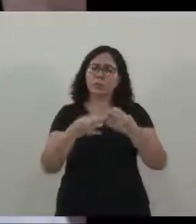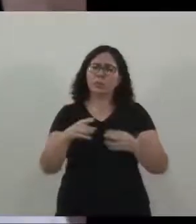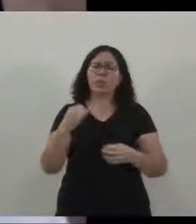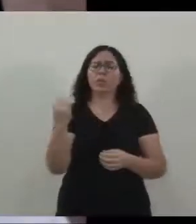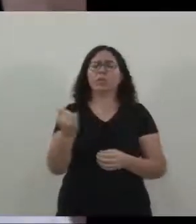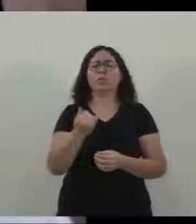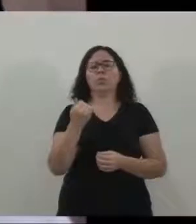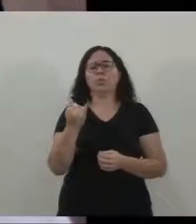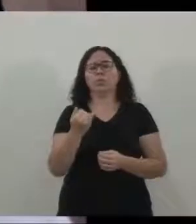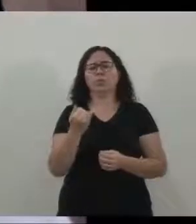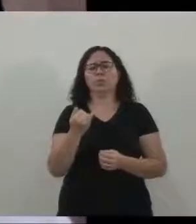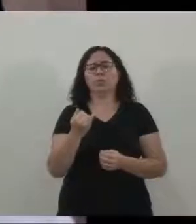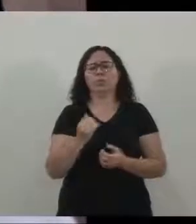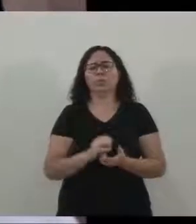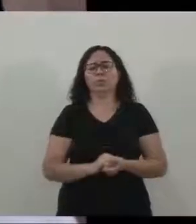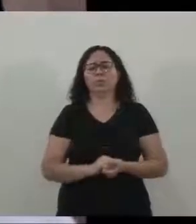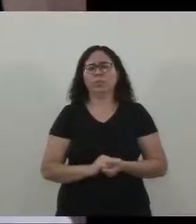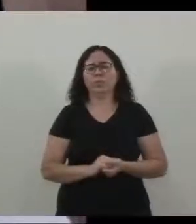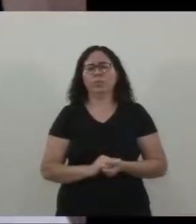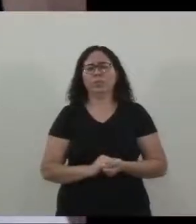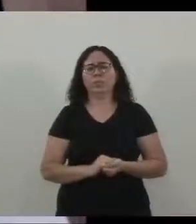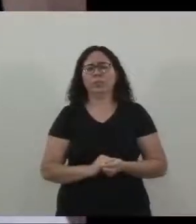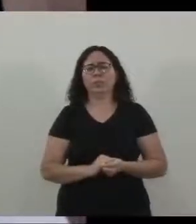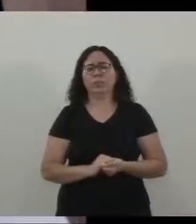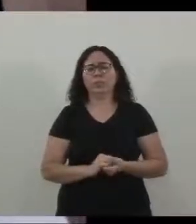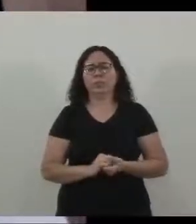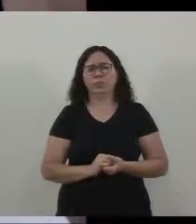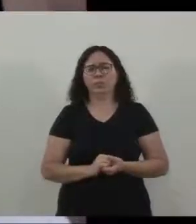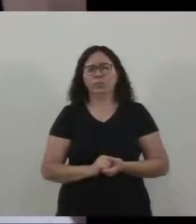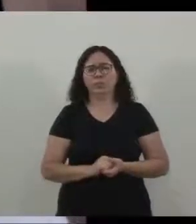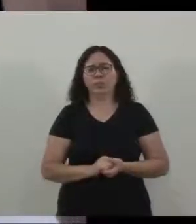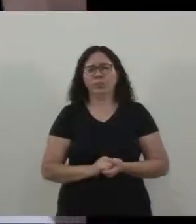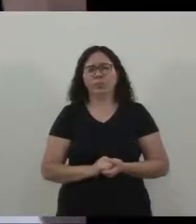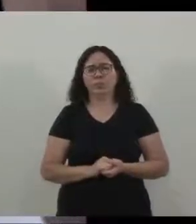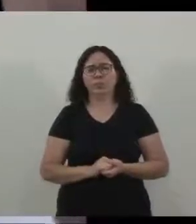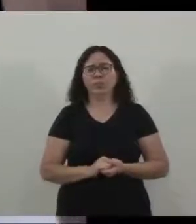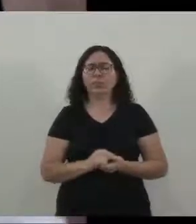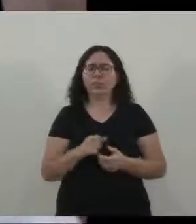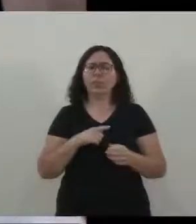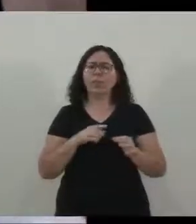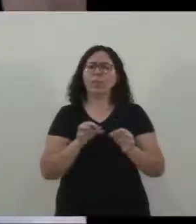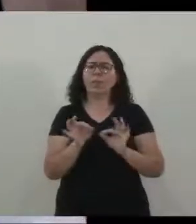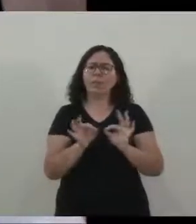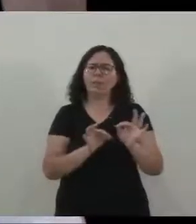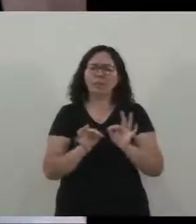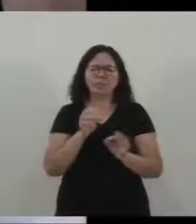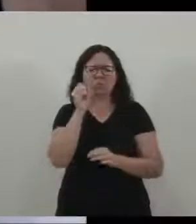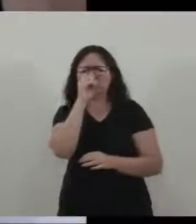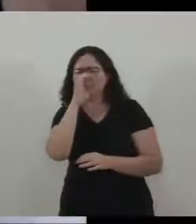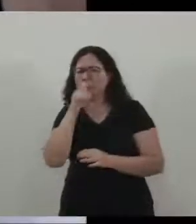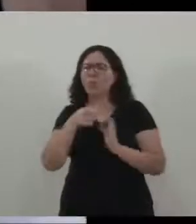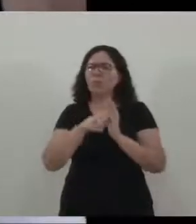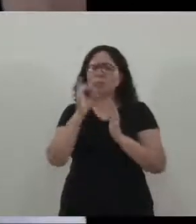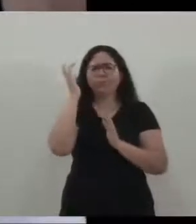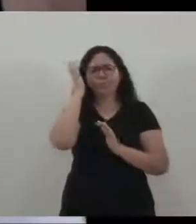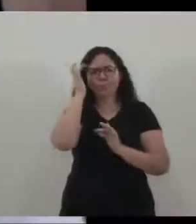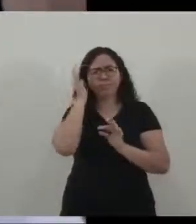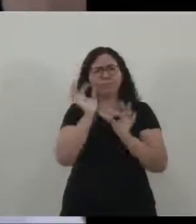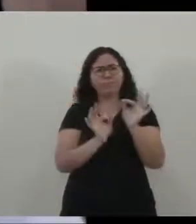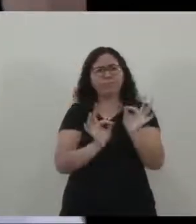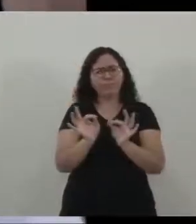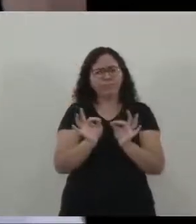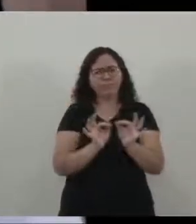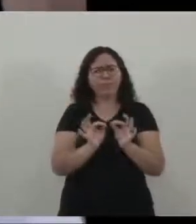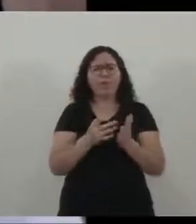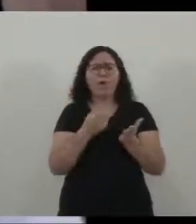né? Ou seja, momento de um planejamento desordenado, de falta